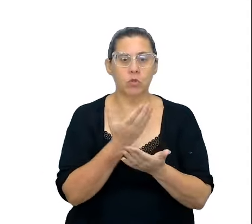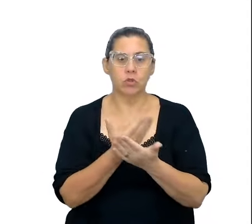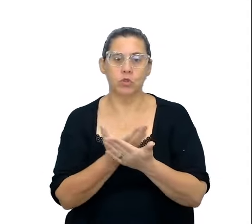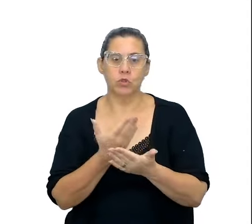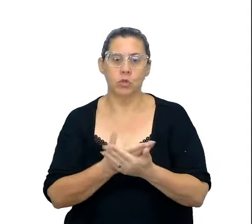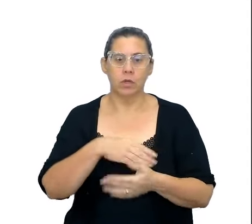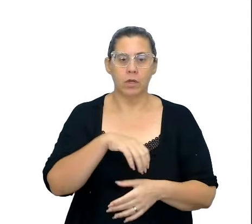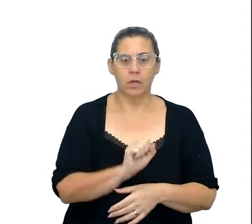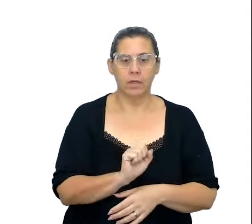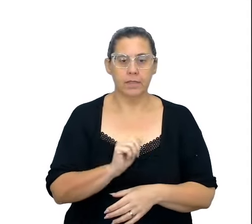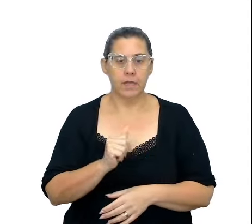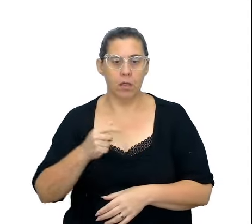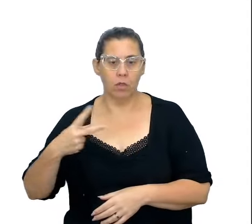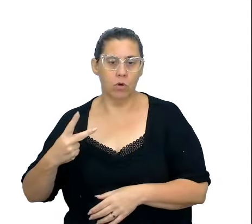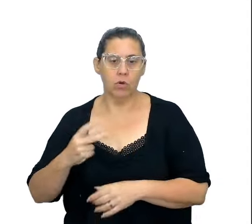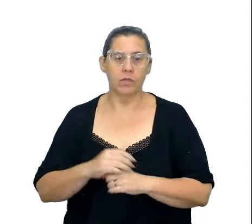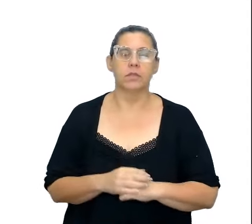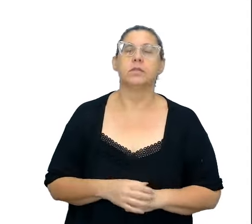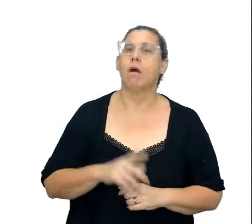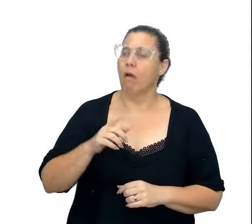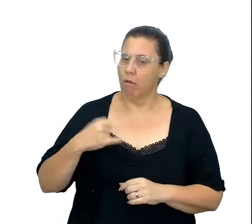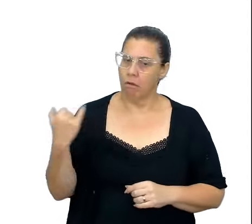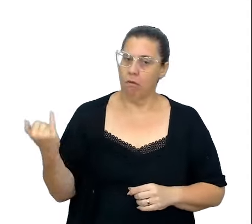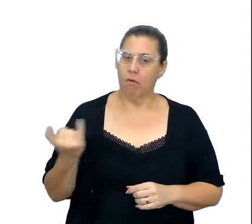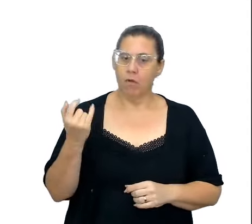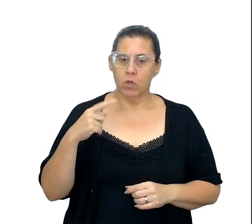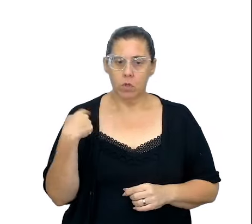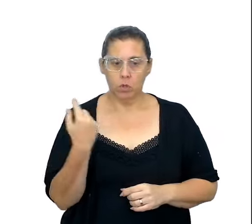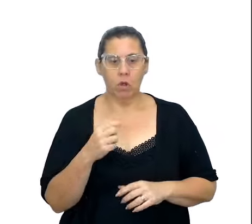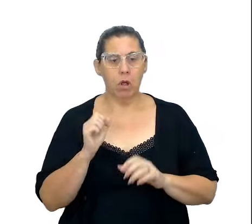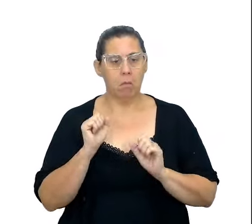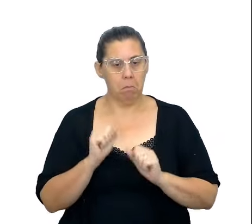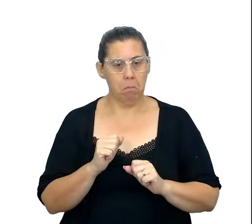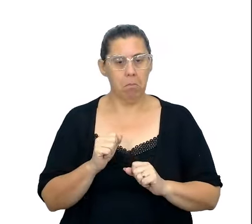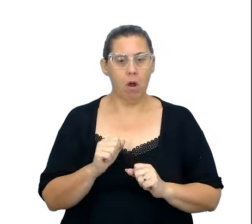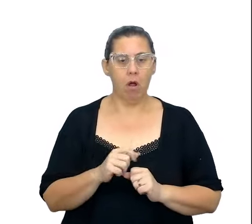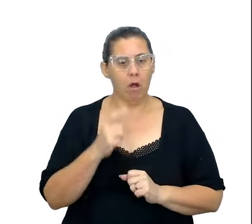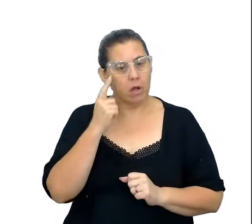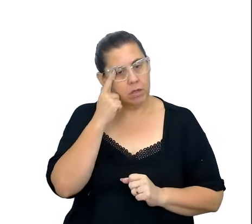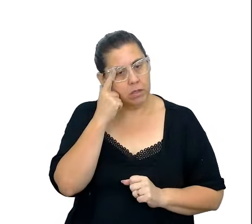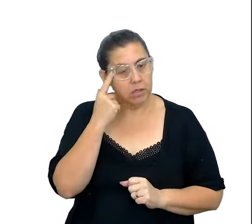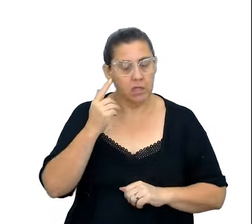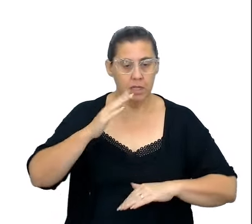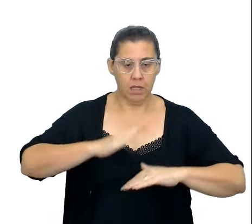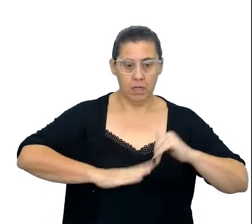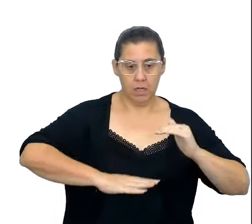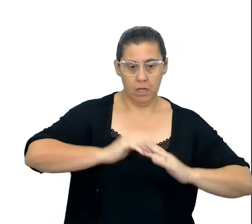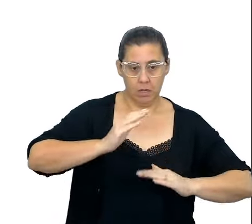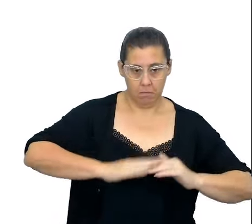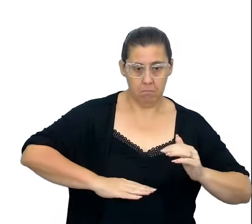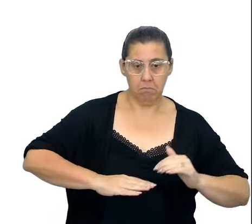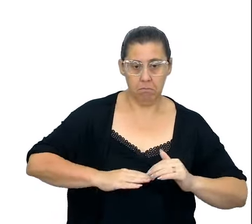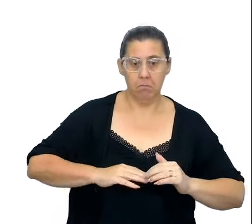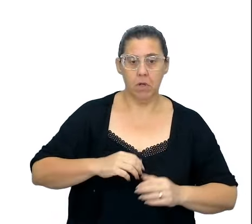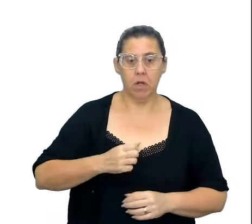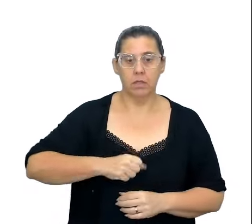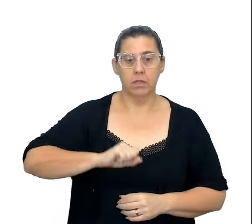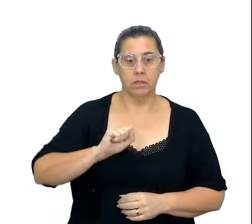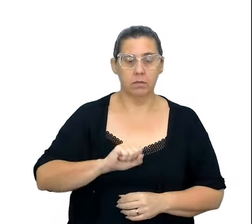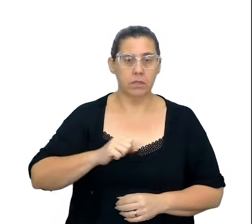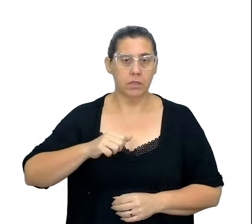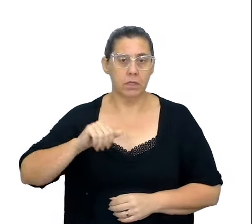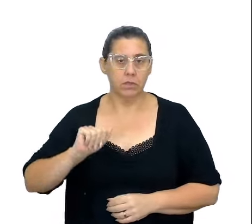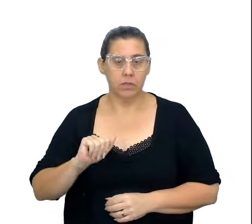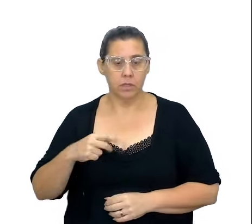da sequência de atividades 2. É muito importante que a gente coloque aí em evidência as habilidades que são trabalhadas na sequência de atividades,